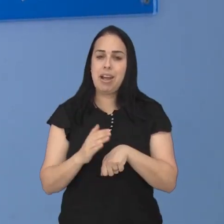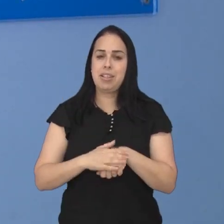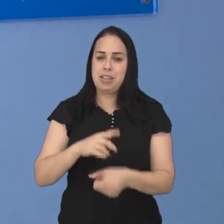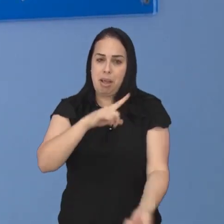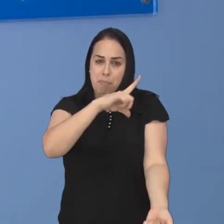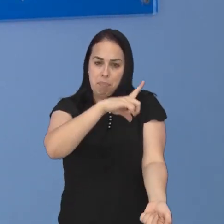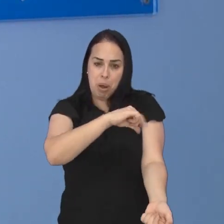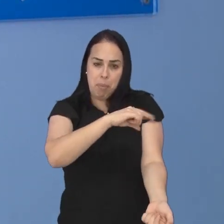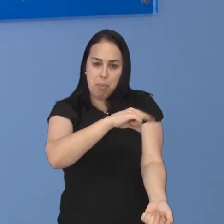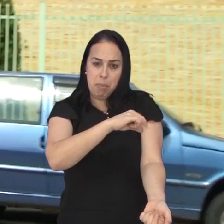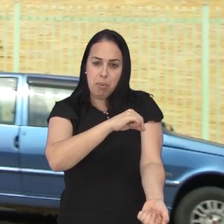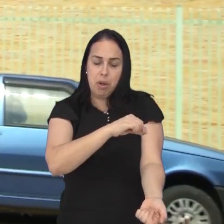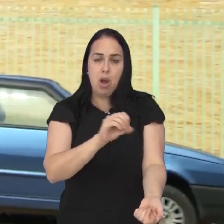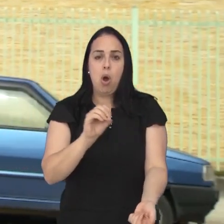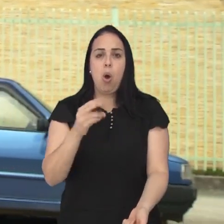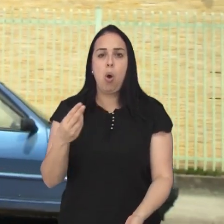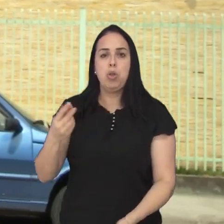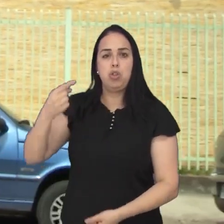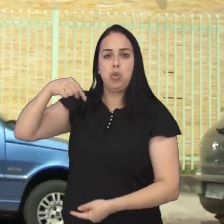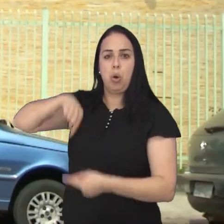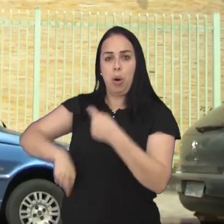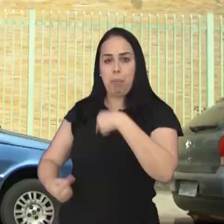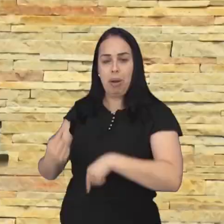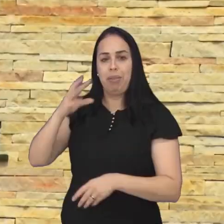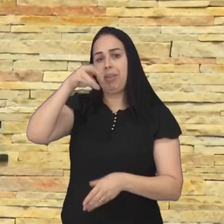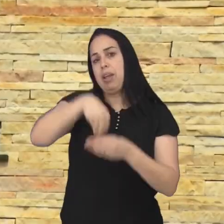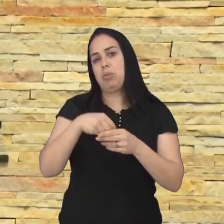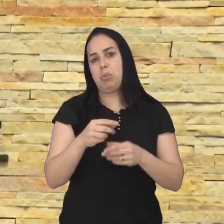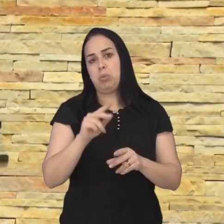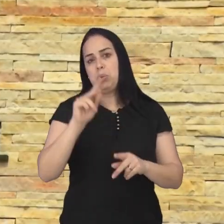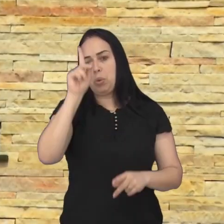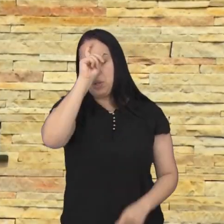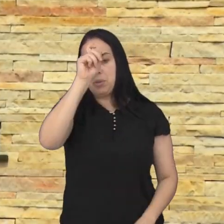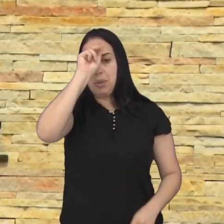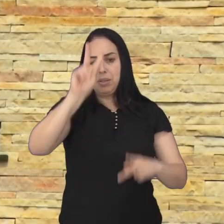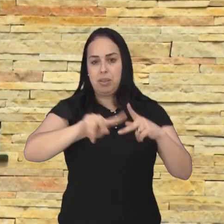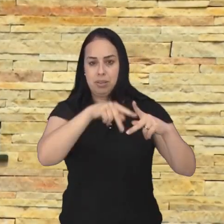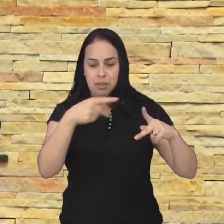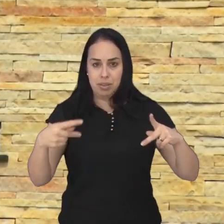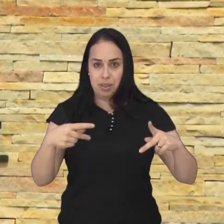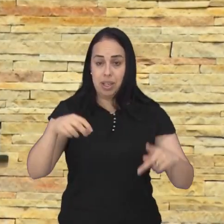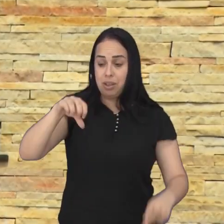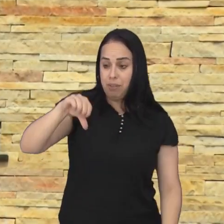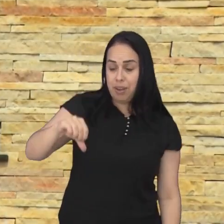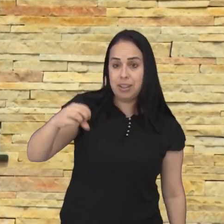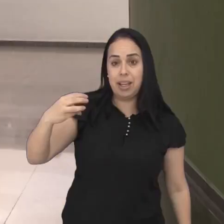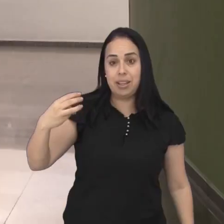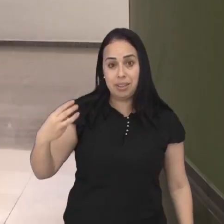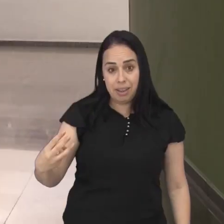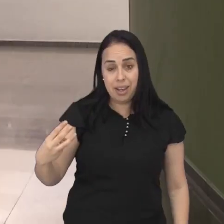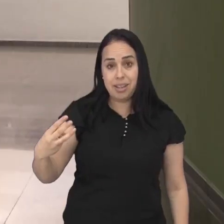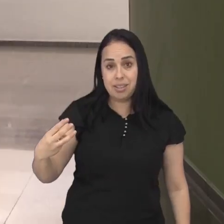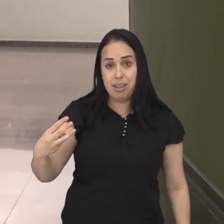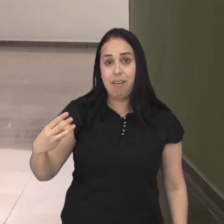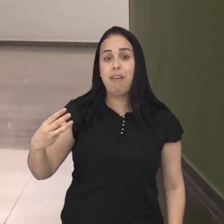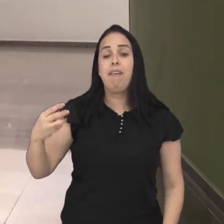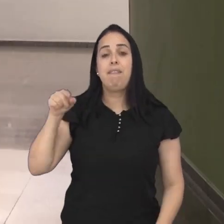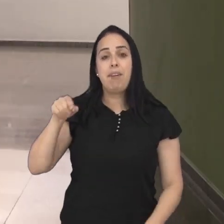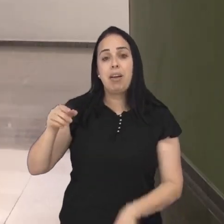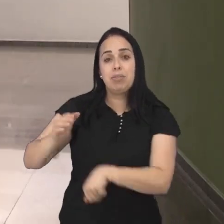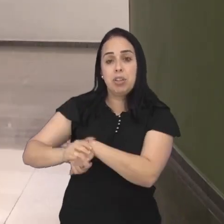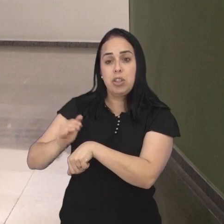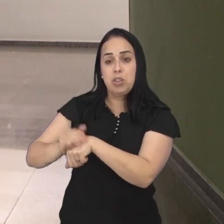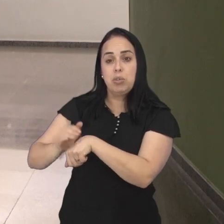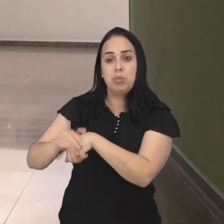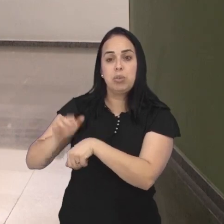realizam quimioterapia ou hormonioterapia no Hospital Pio 12. E 93 pessoas fazem radioterapia